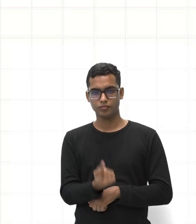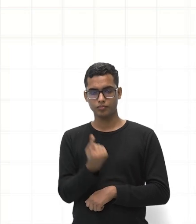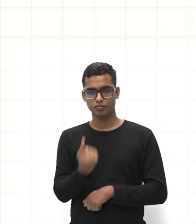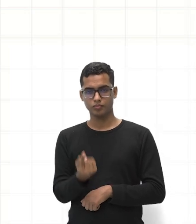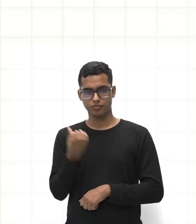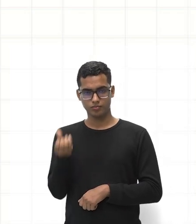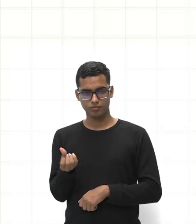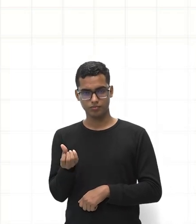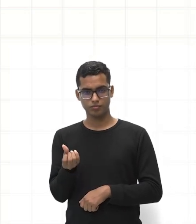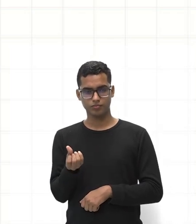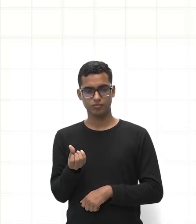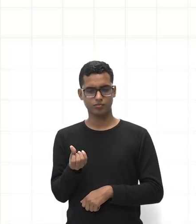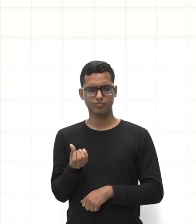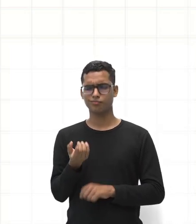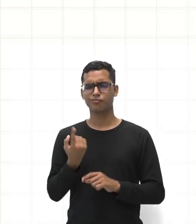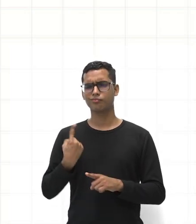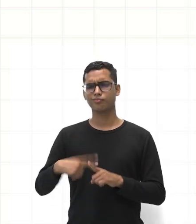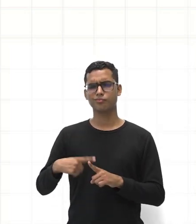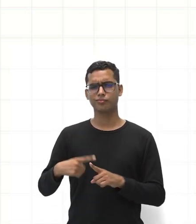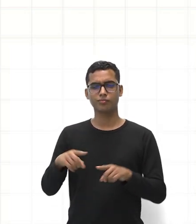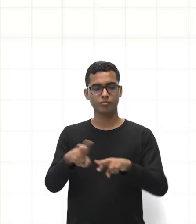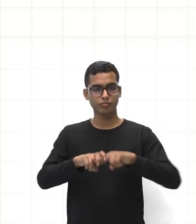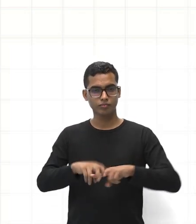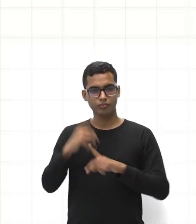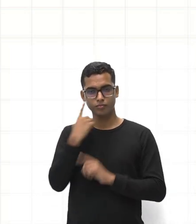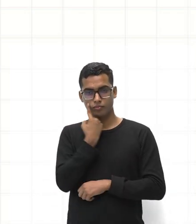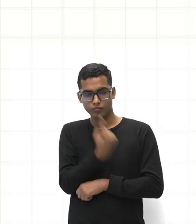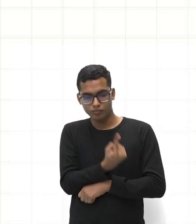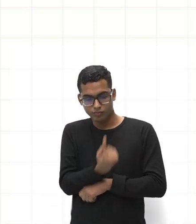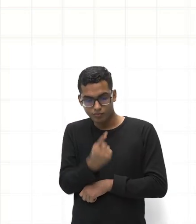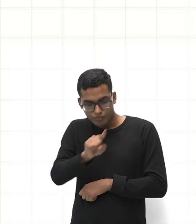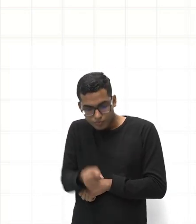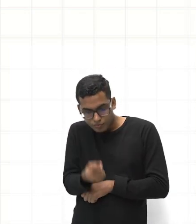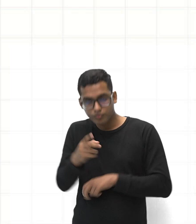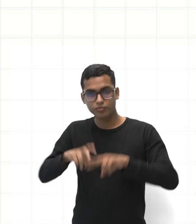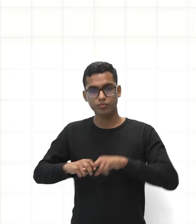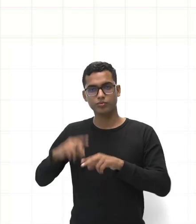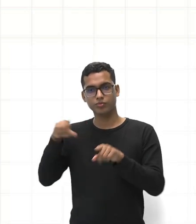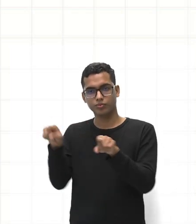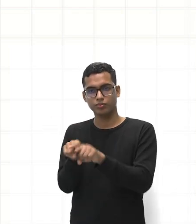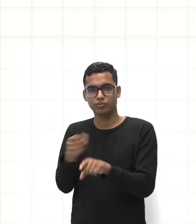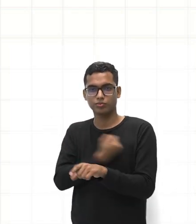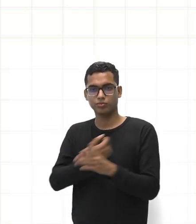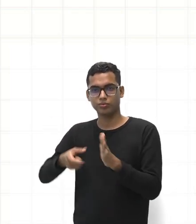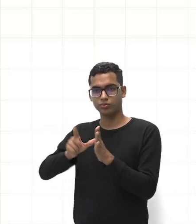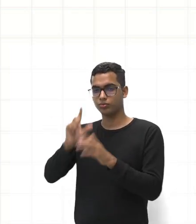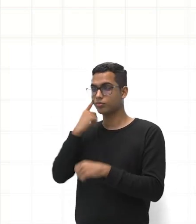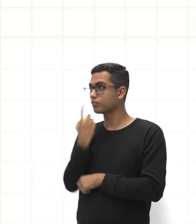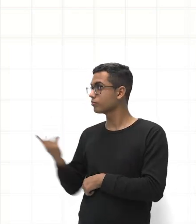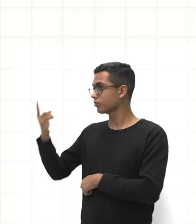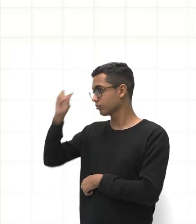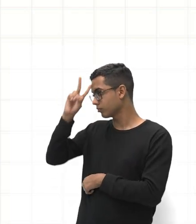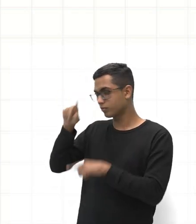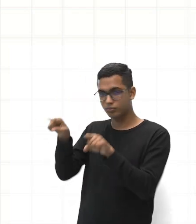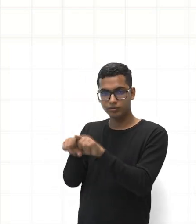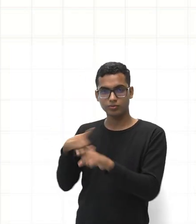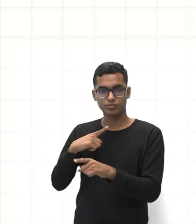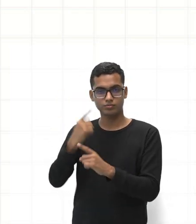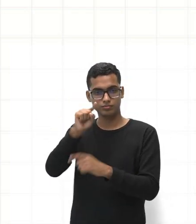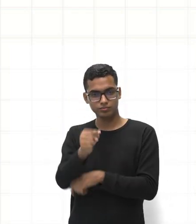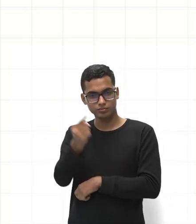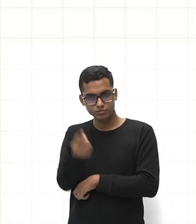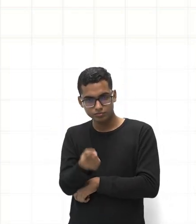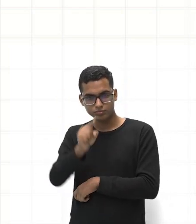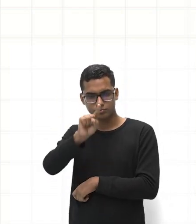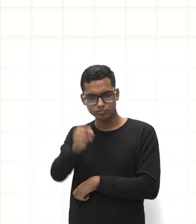cá. Ó. Quantas casas depois da vírgula? Uma, duas. Então, a nossa resposta tem que ter duas casas depois da